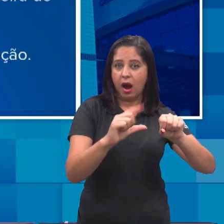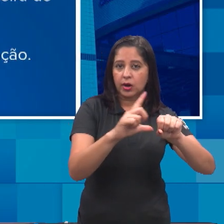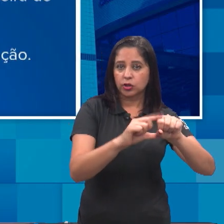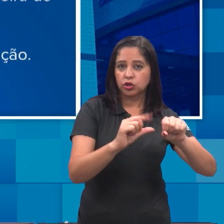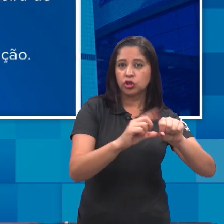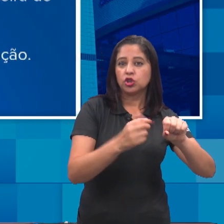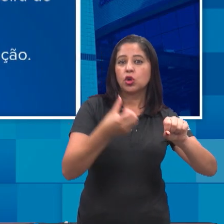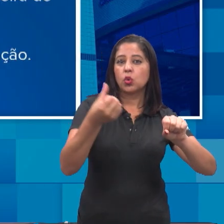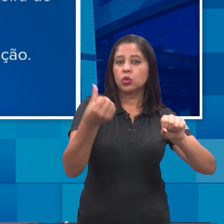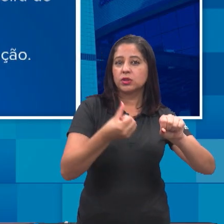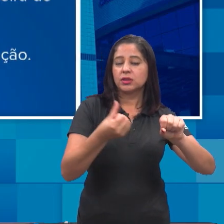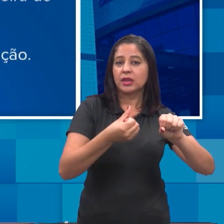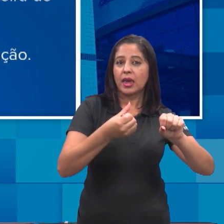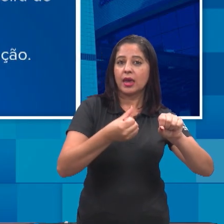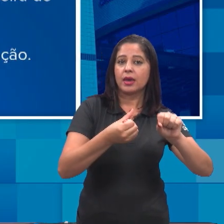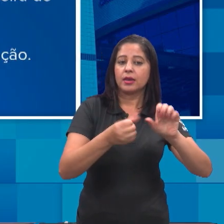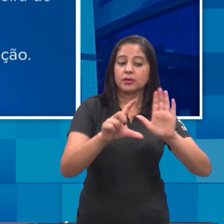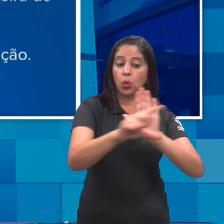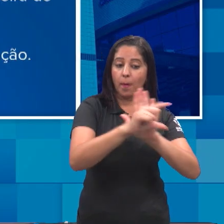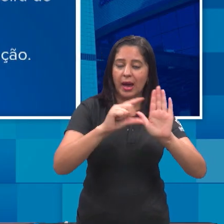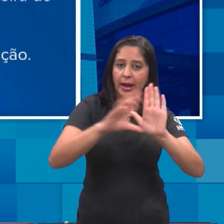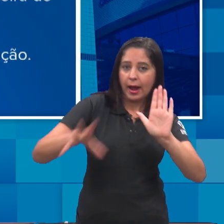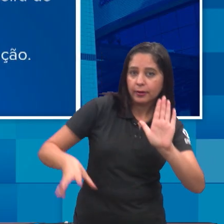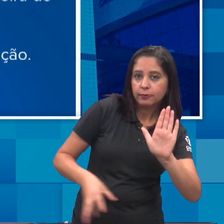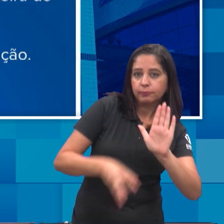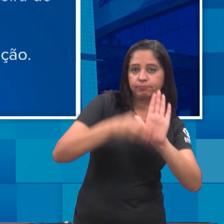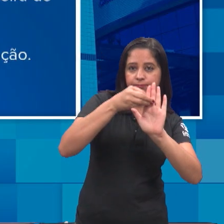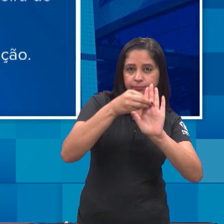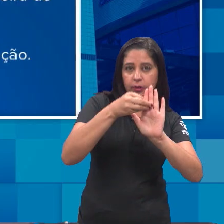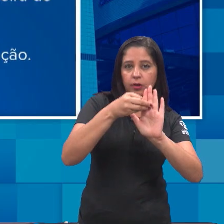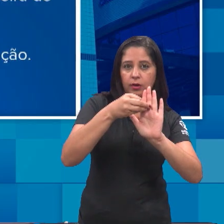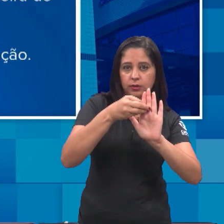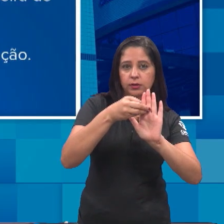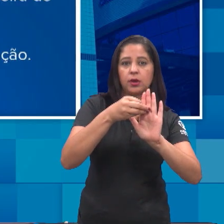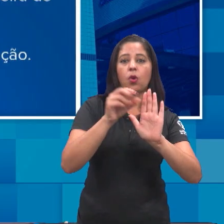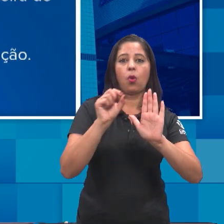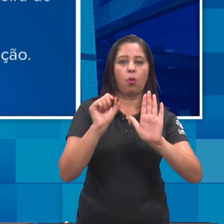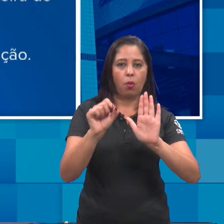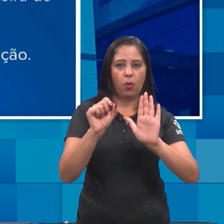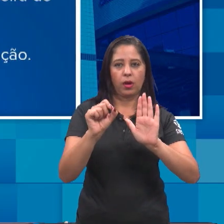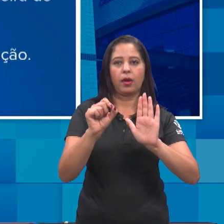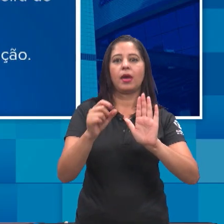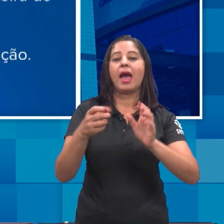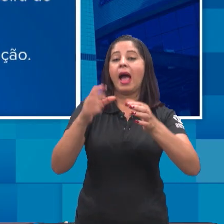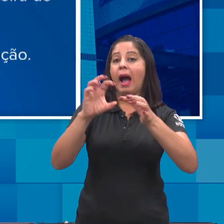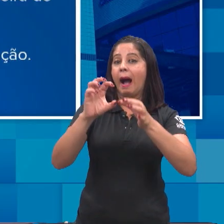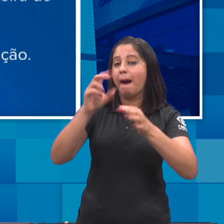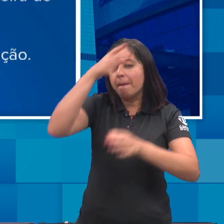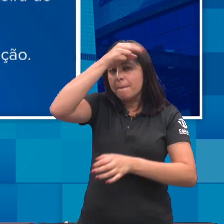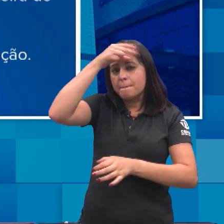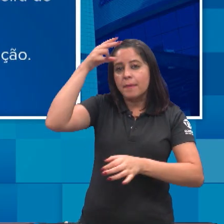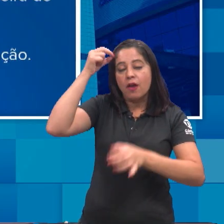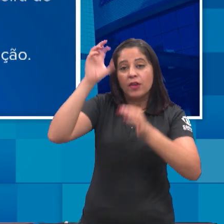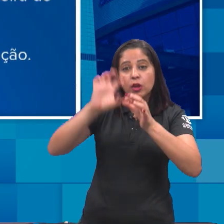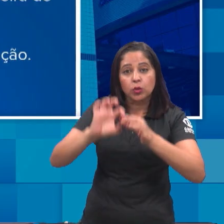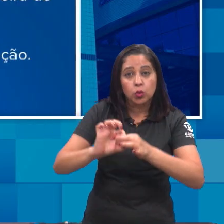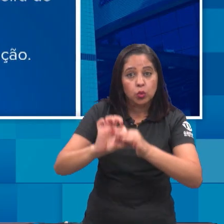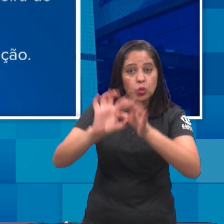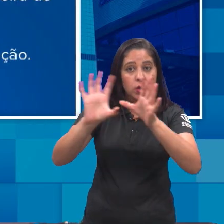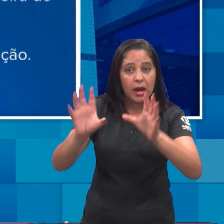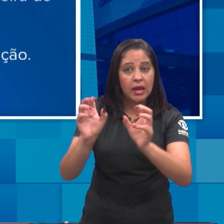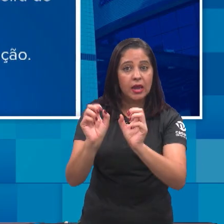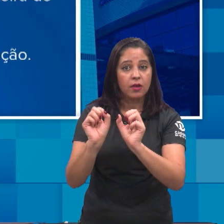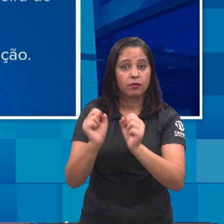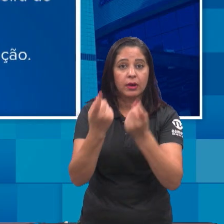11.054, de 21 de fevereiro de 2025, que autoriza o Poder Executivo, por intermédio da Secretaria